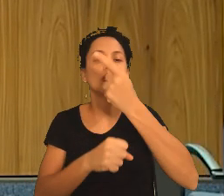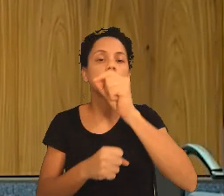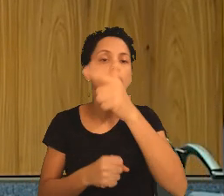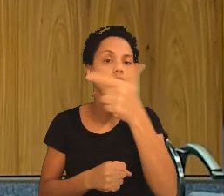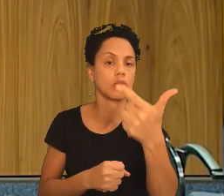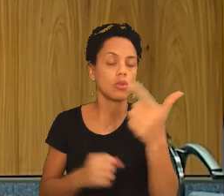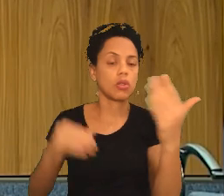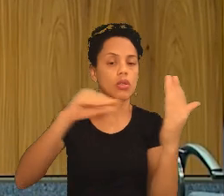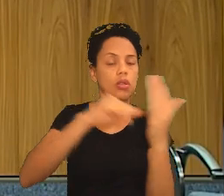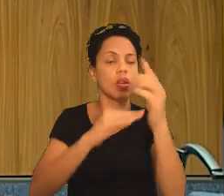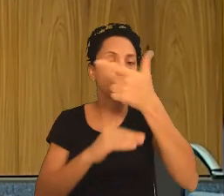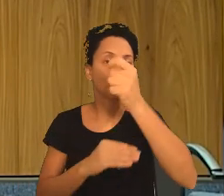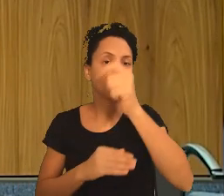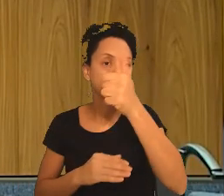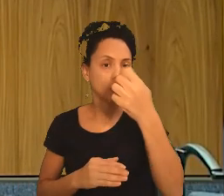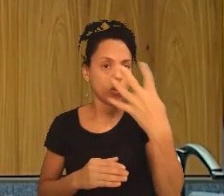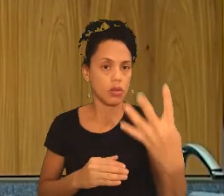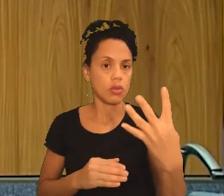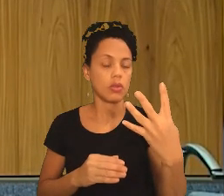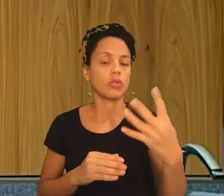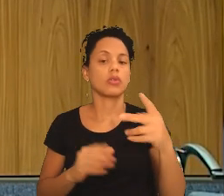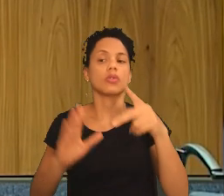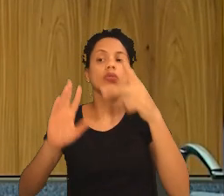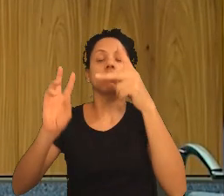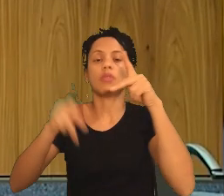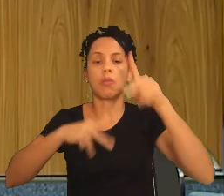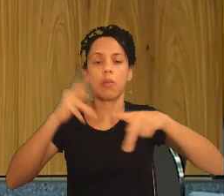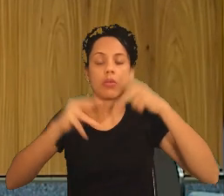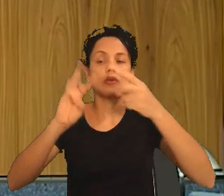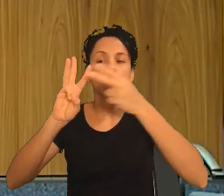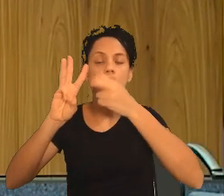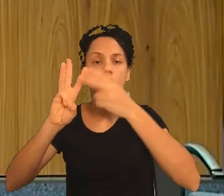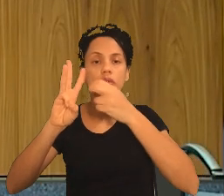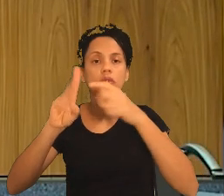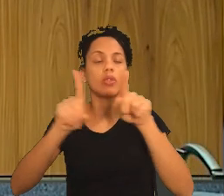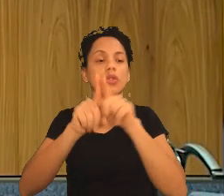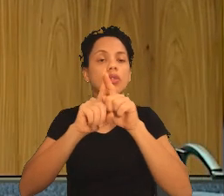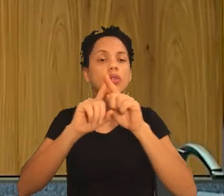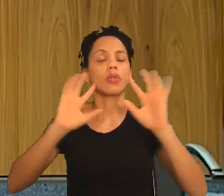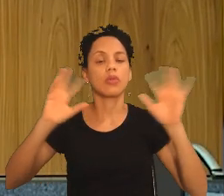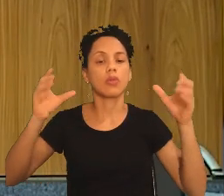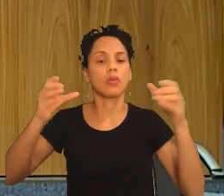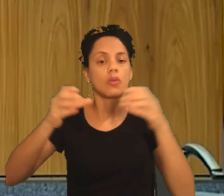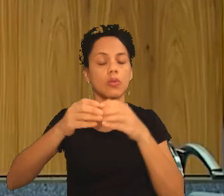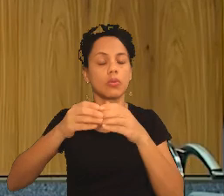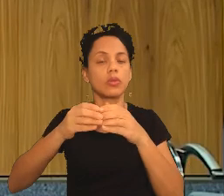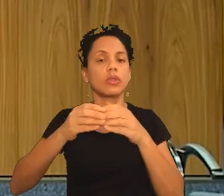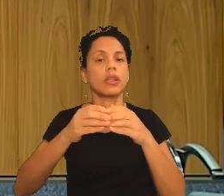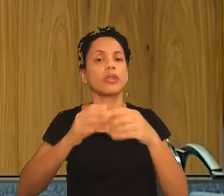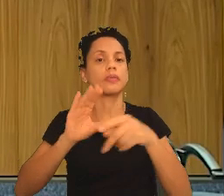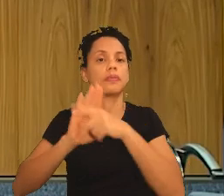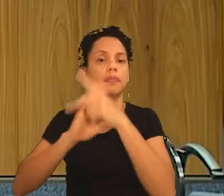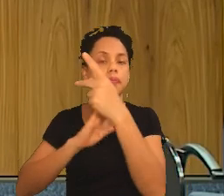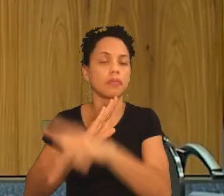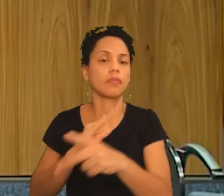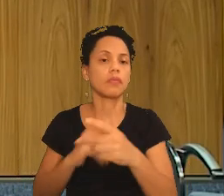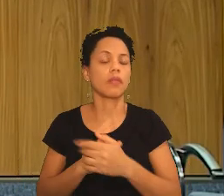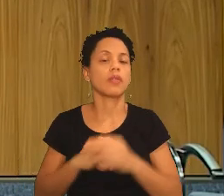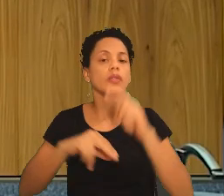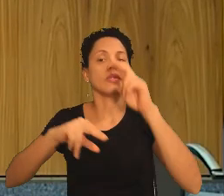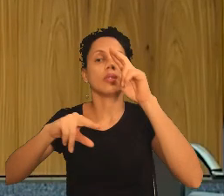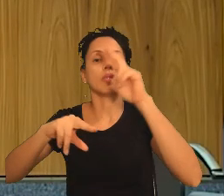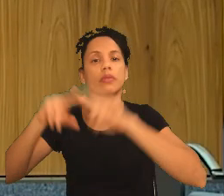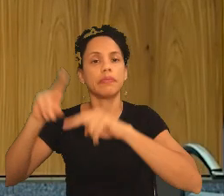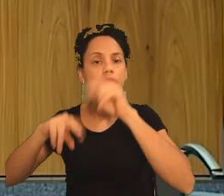para procurador da República foi na Procuradoria do Amazonas, onde permaneceu de 2012 a